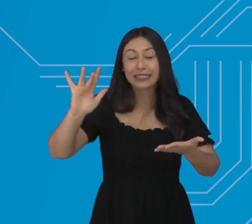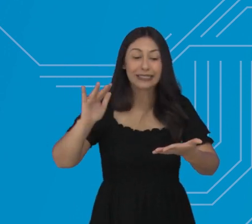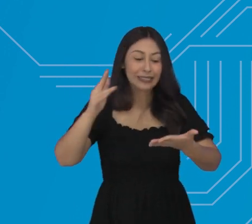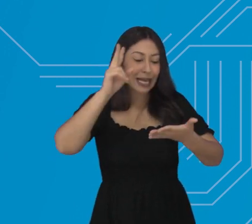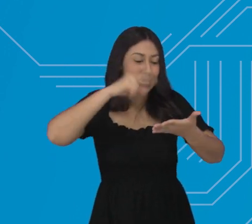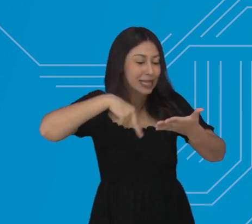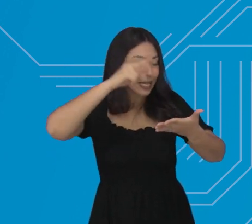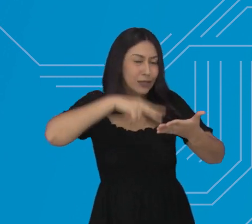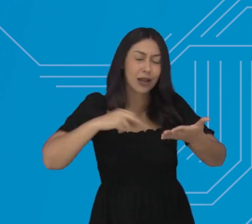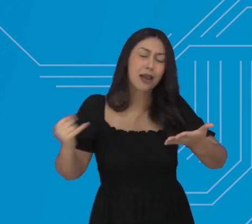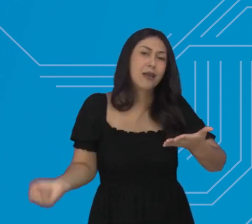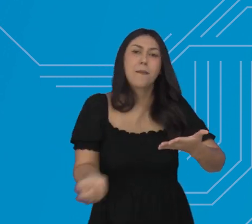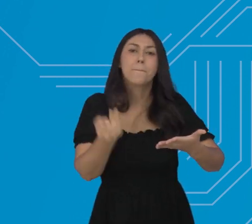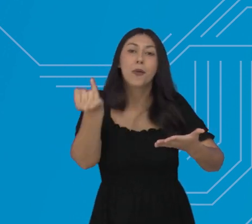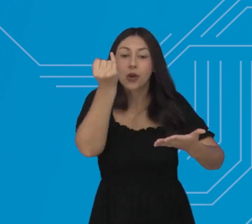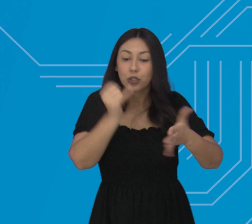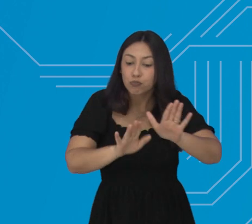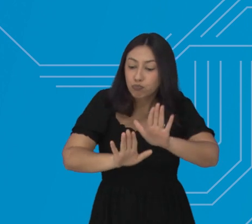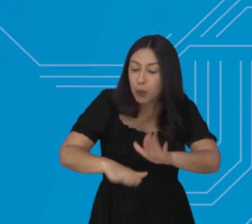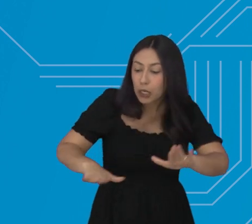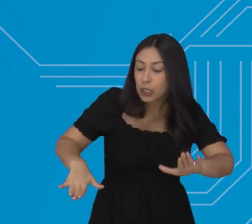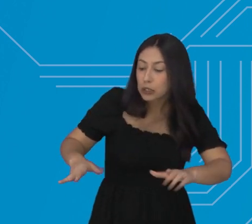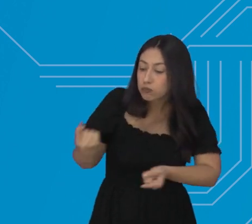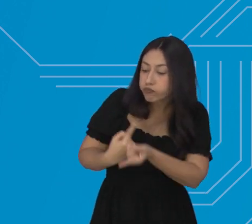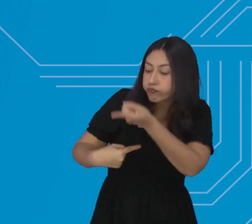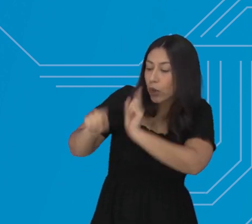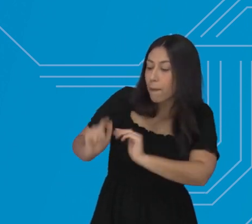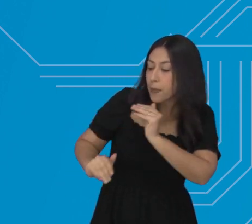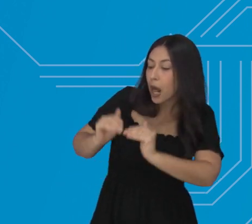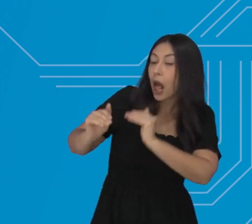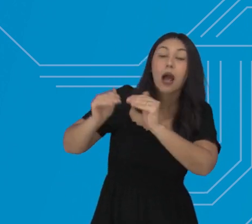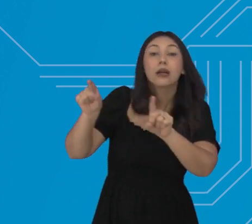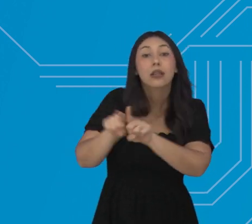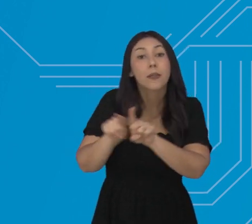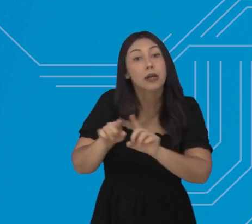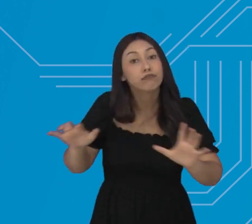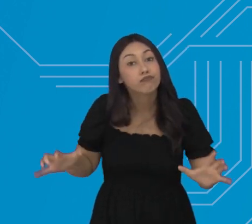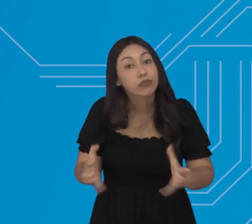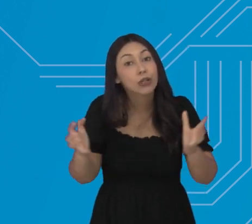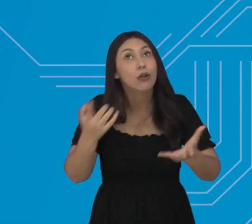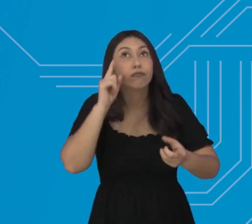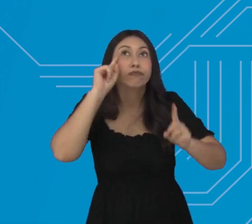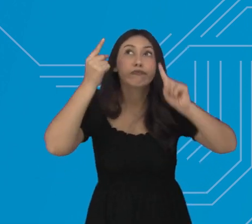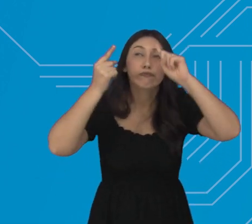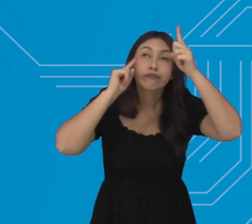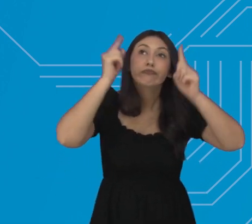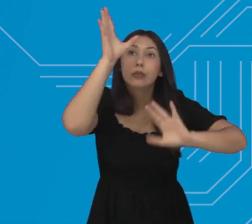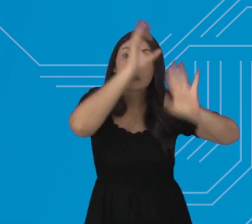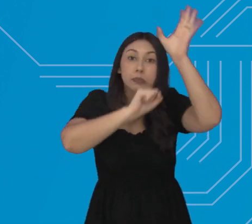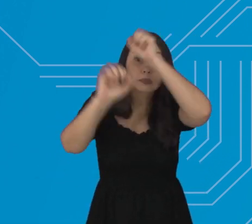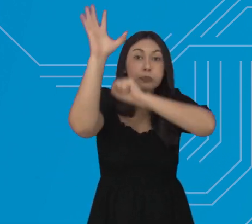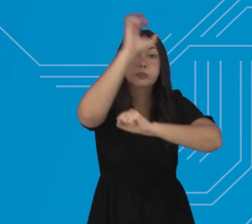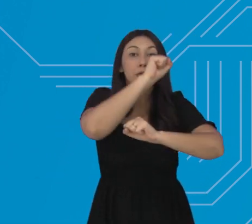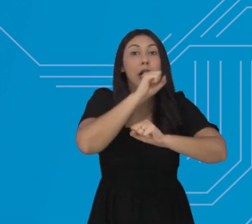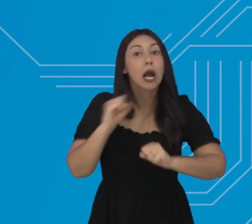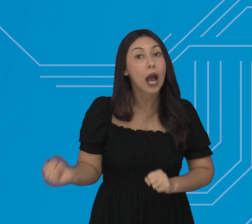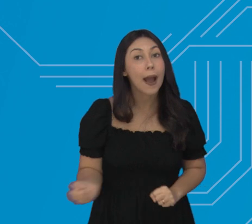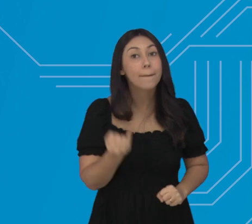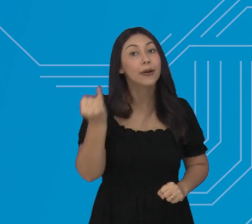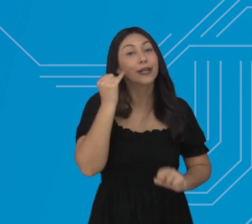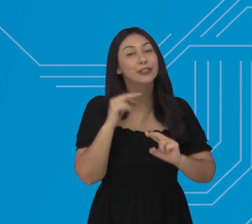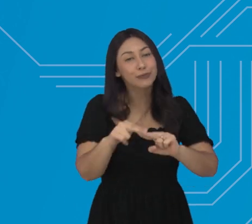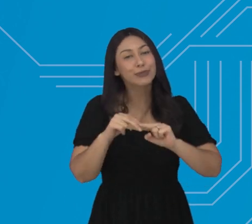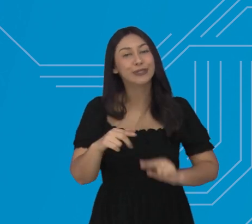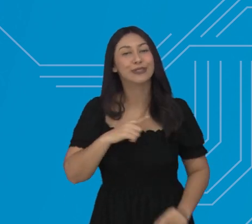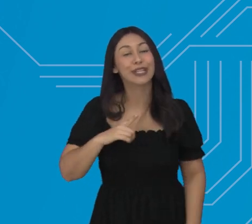E o mundo da leitura é fundamental para o desenvolvimento infantil, fora um incentivo para a criatividade e o aprendizado. É tão importante que